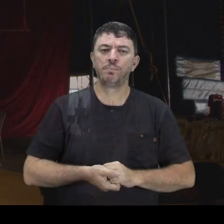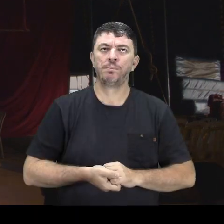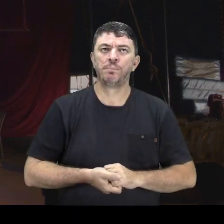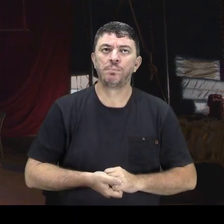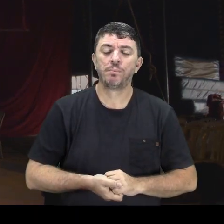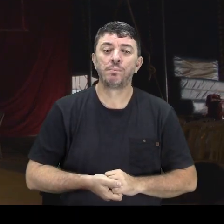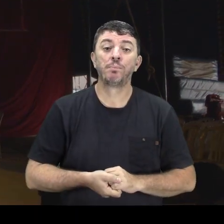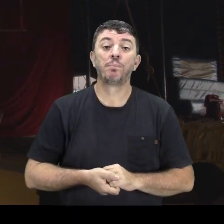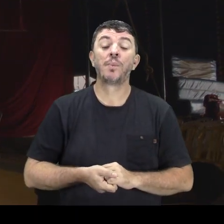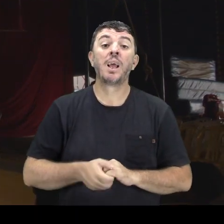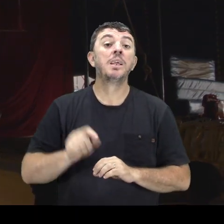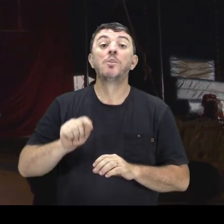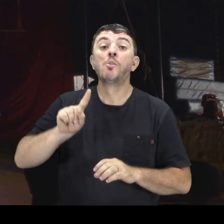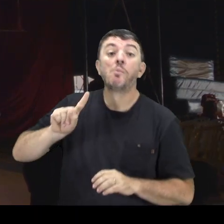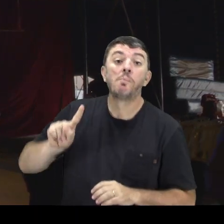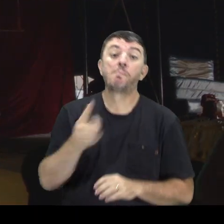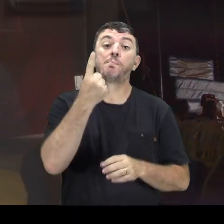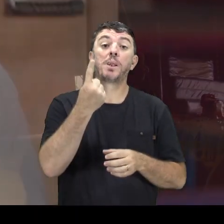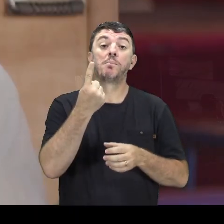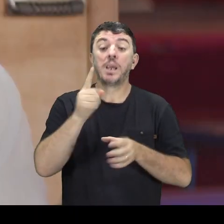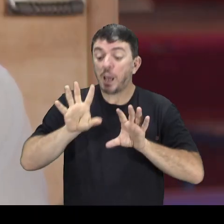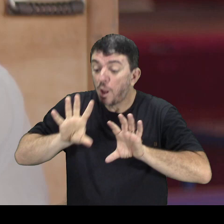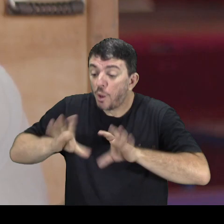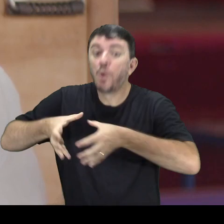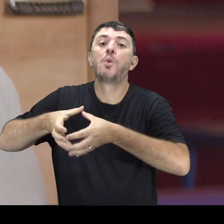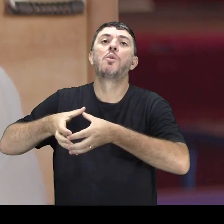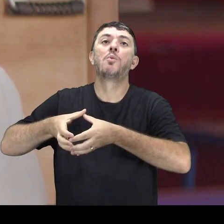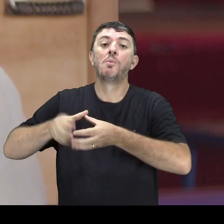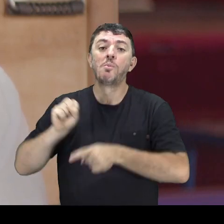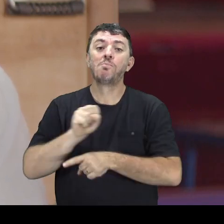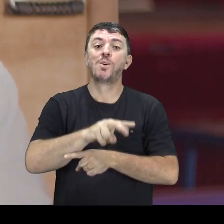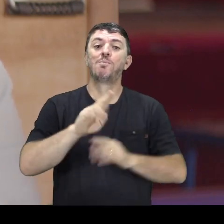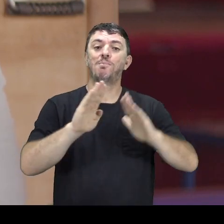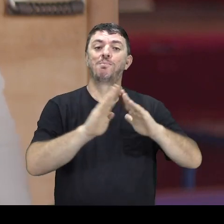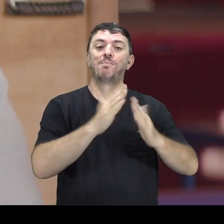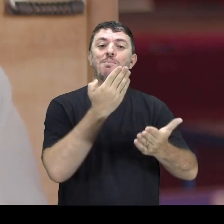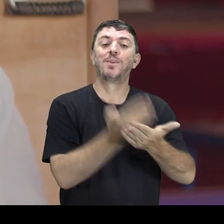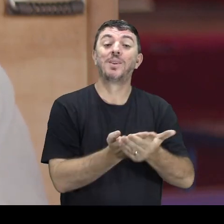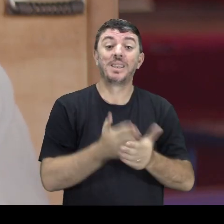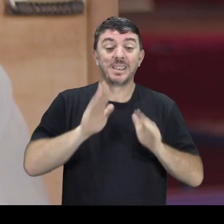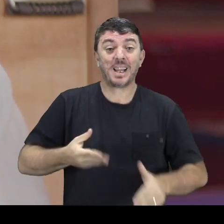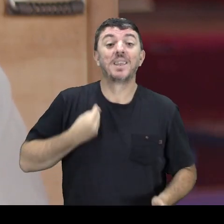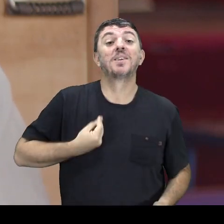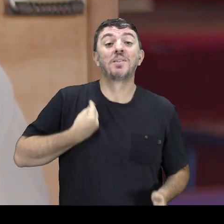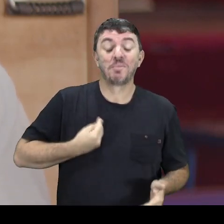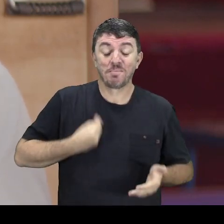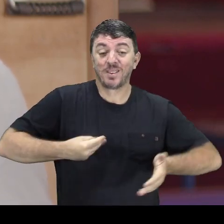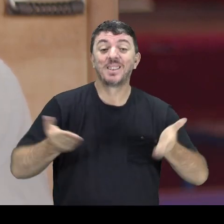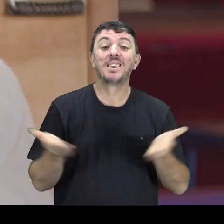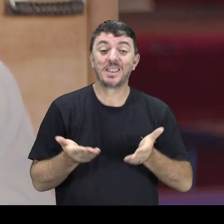E foi o primeiro grupo, foi a primeira turma que entrou na escola, está aqui presente.